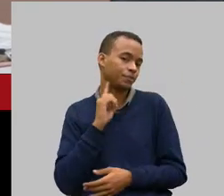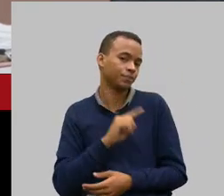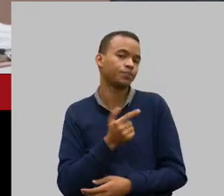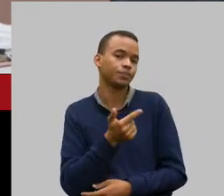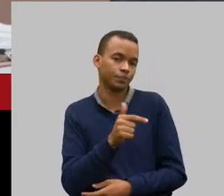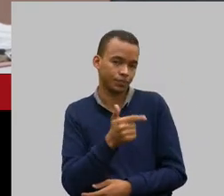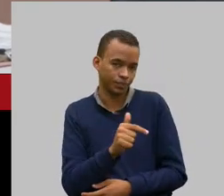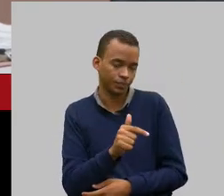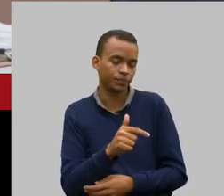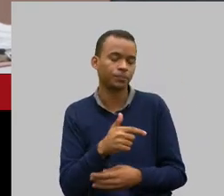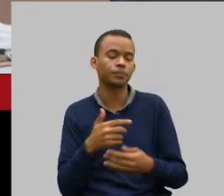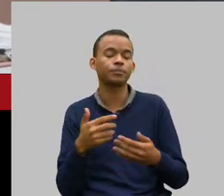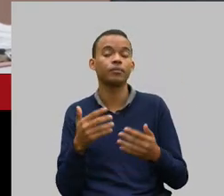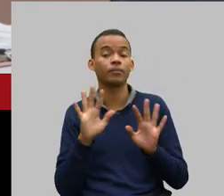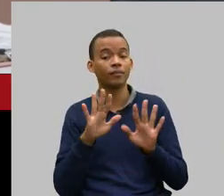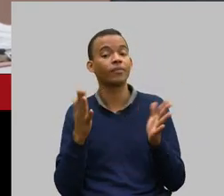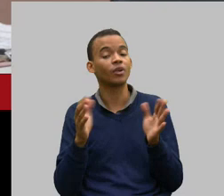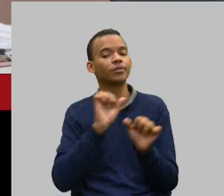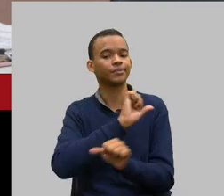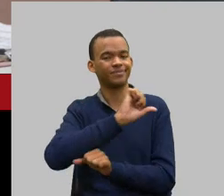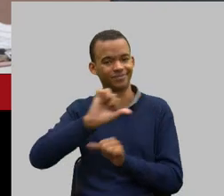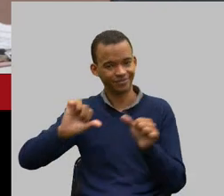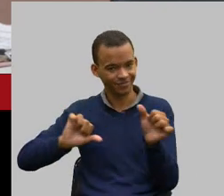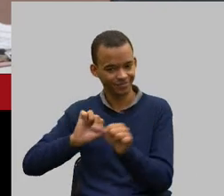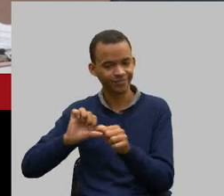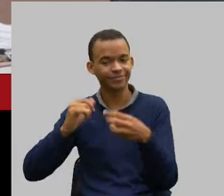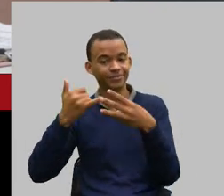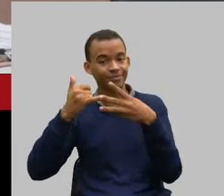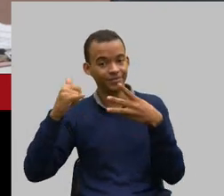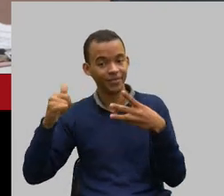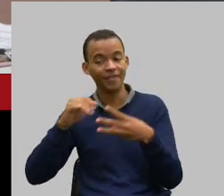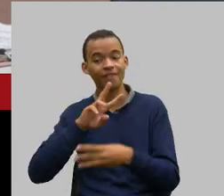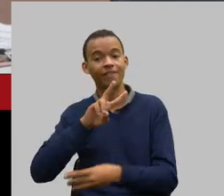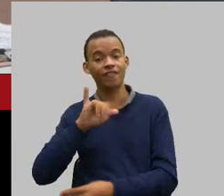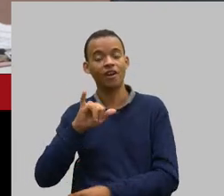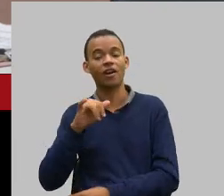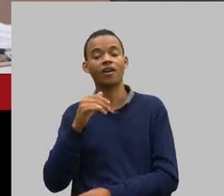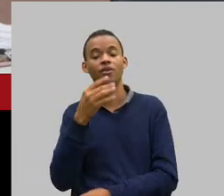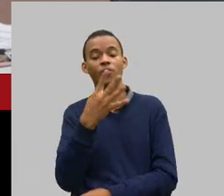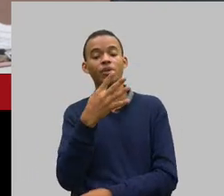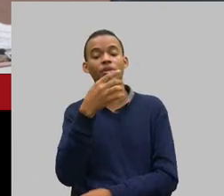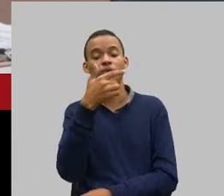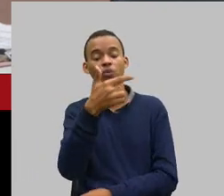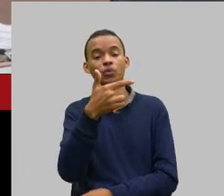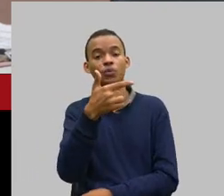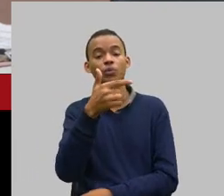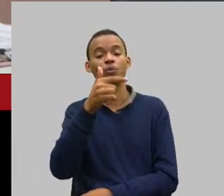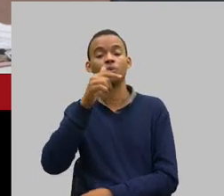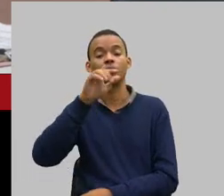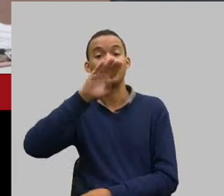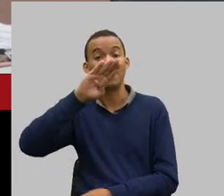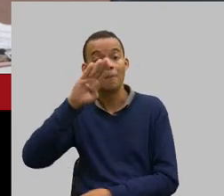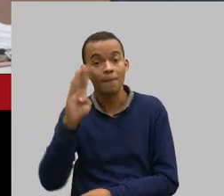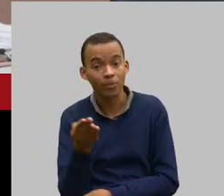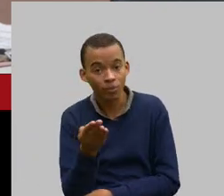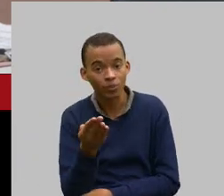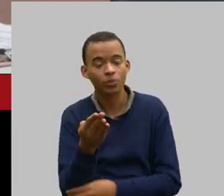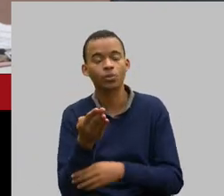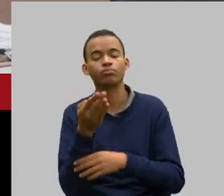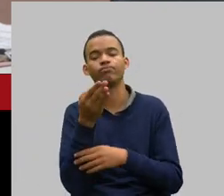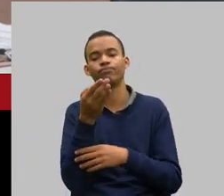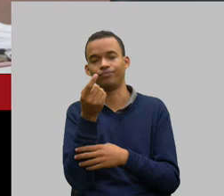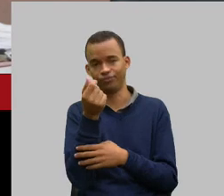desse plano de desenvolvimento da semig que serão investidos 42 milhões de reais 42 bilhões de reais até o final